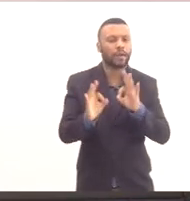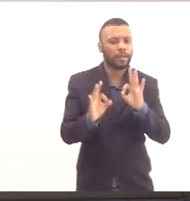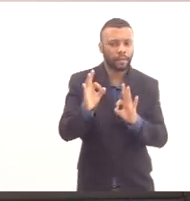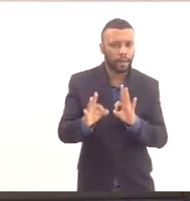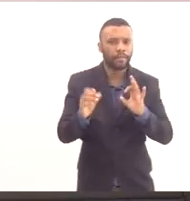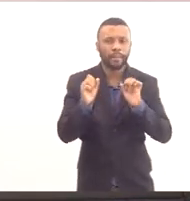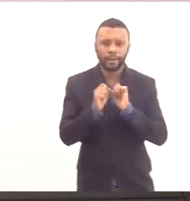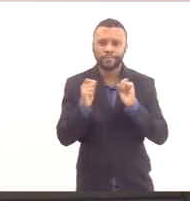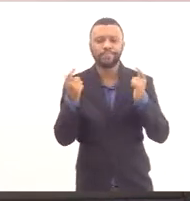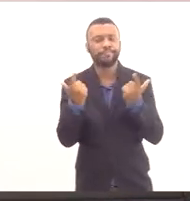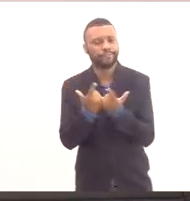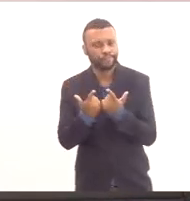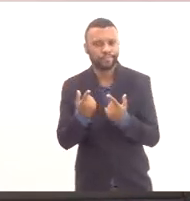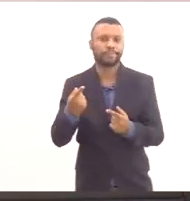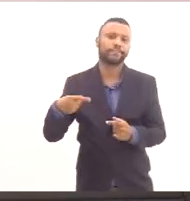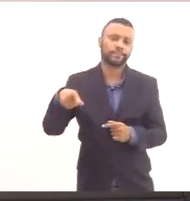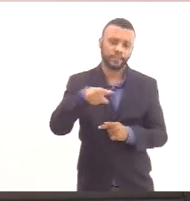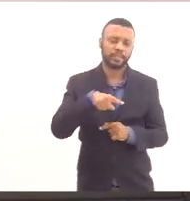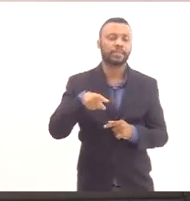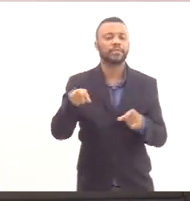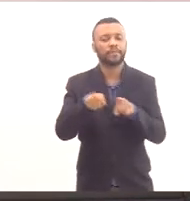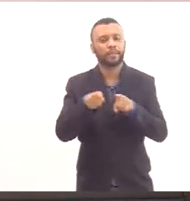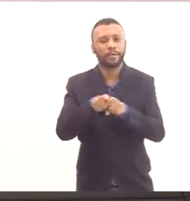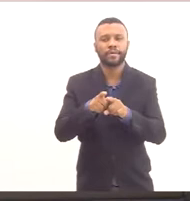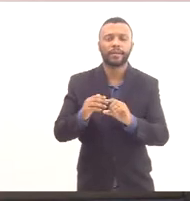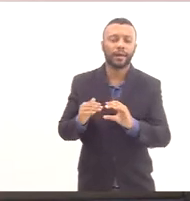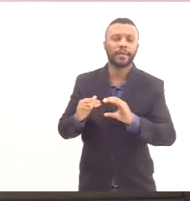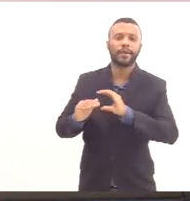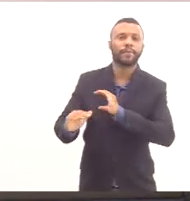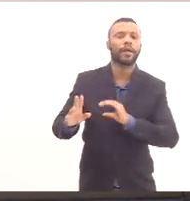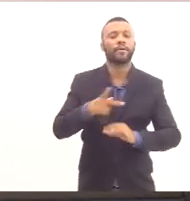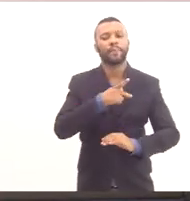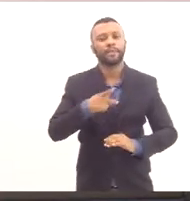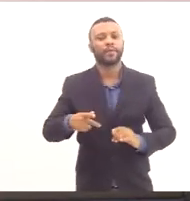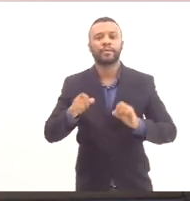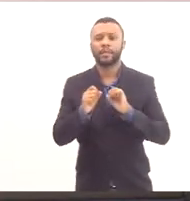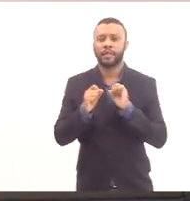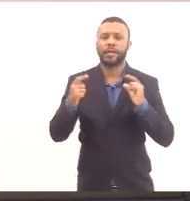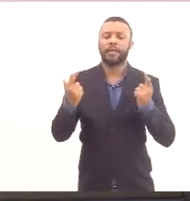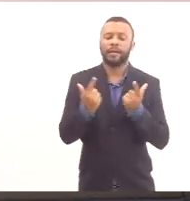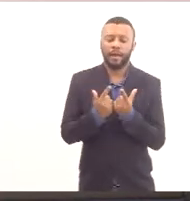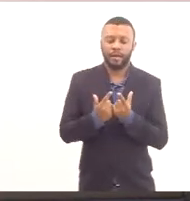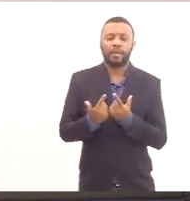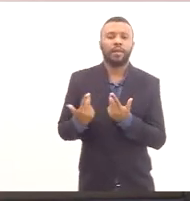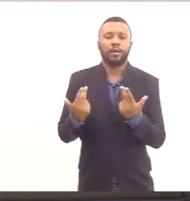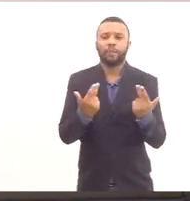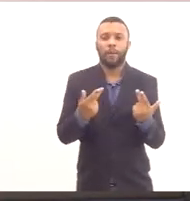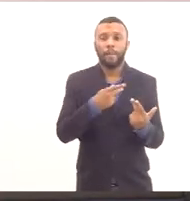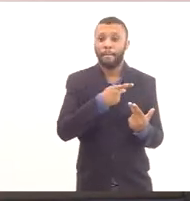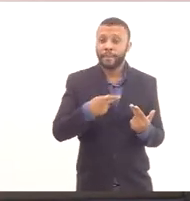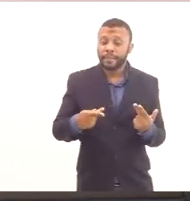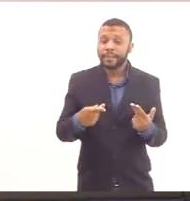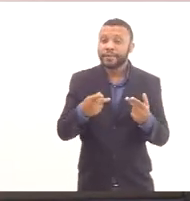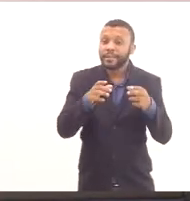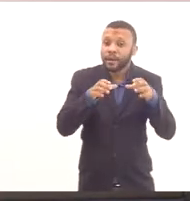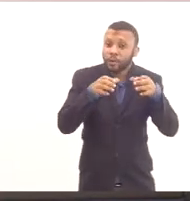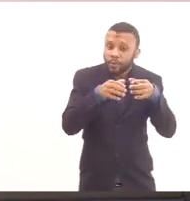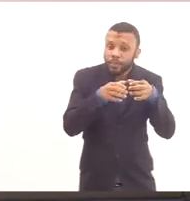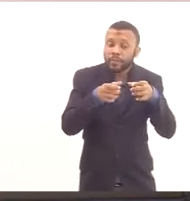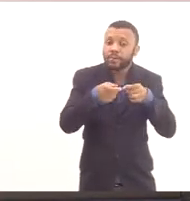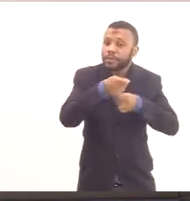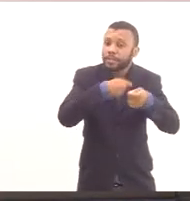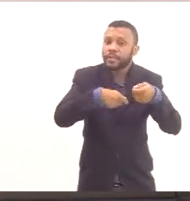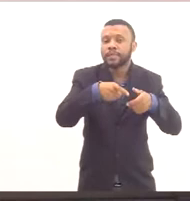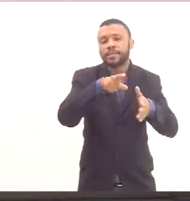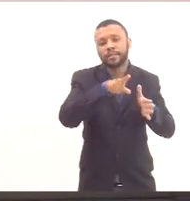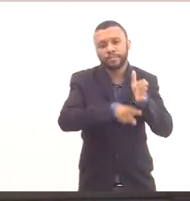a qual também estará sendo encaminhada ao excelentíssimo senhor presidente da Assembleia Legislativa bem como ao excelentíssimo presidente da Comissão de tributação